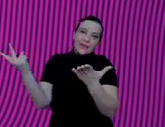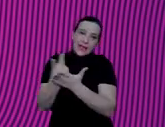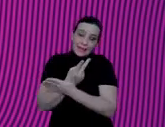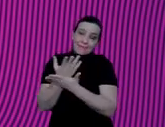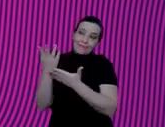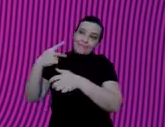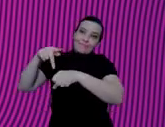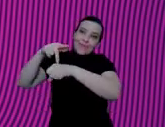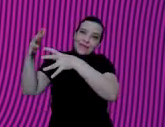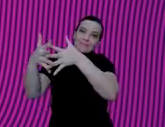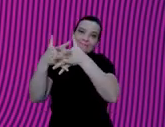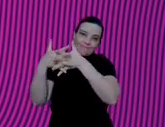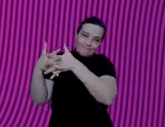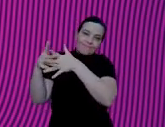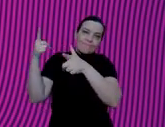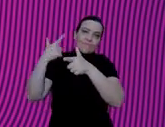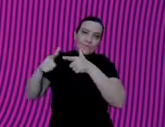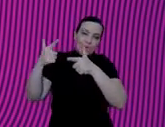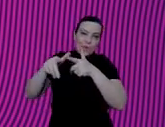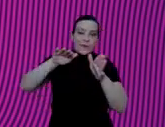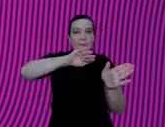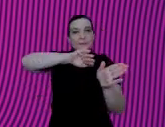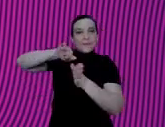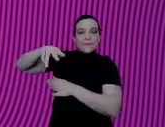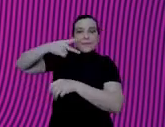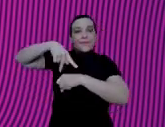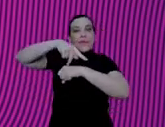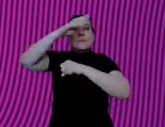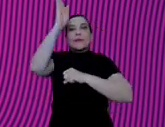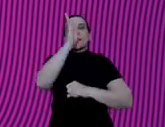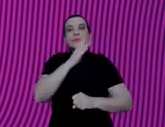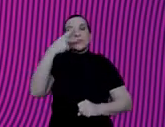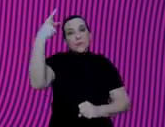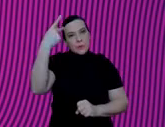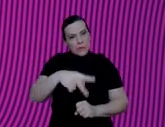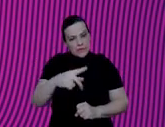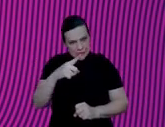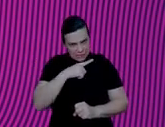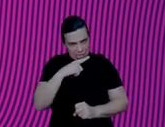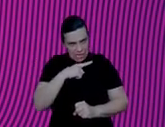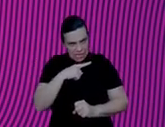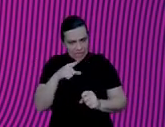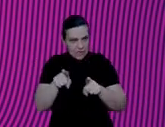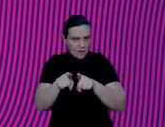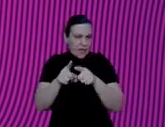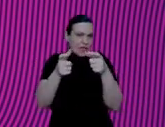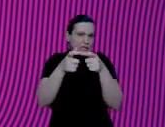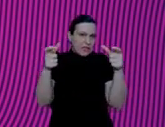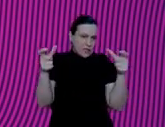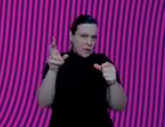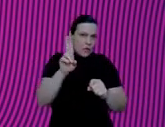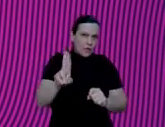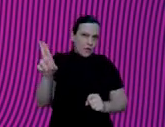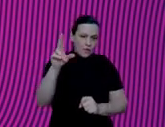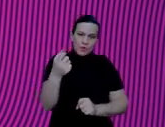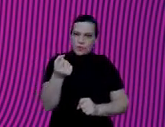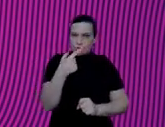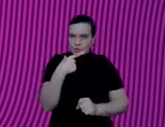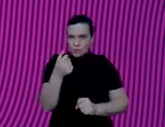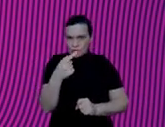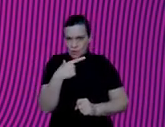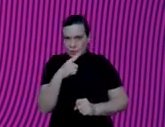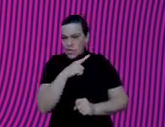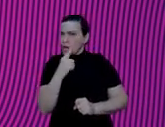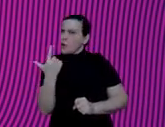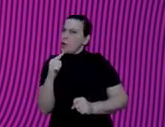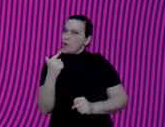a situação no Brasil? Como é que nós estamos no Brasil? Será que existe um aumento do uso de opioides prescritos ou não? Nós, felizmente, tivemos